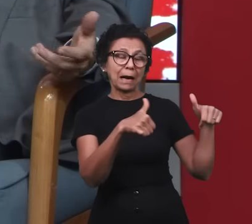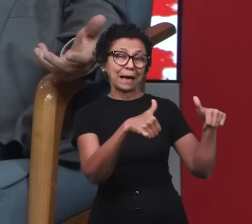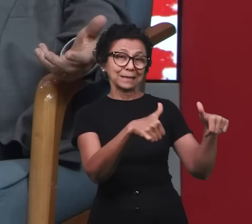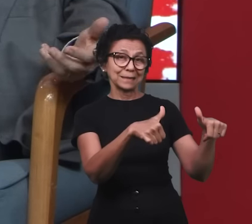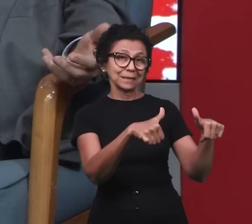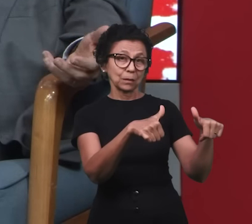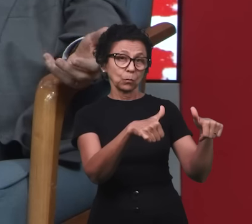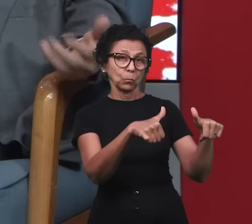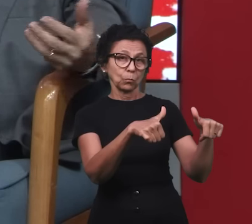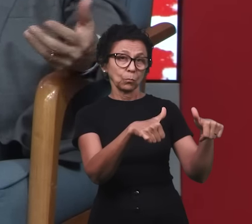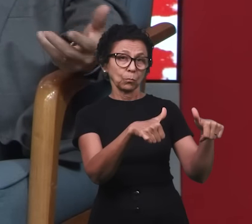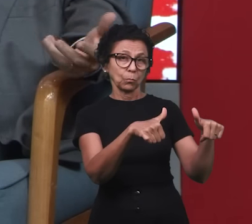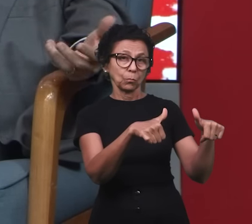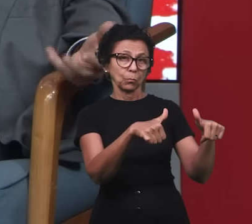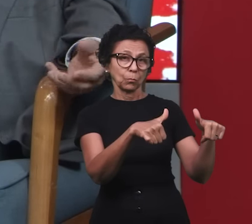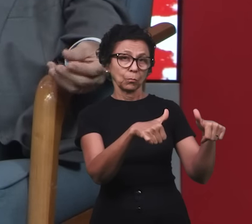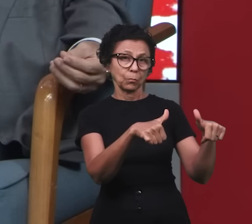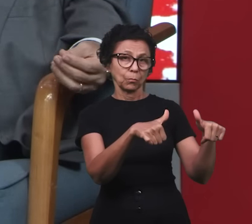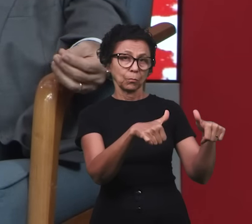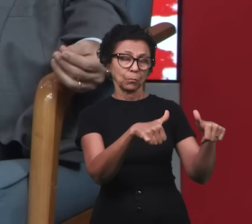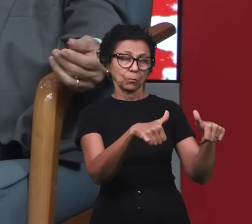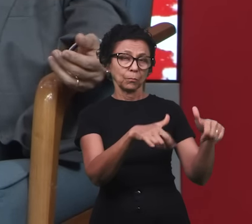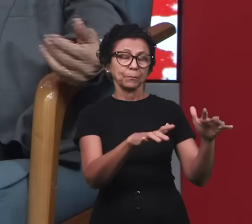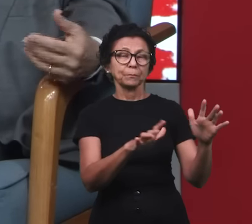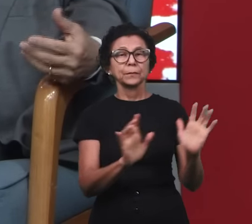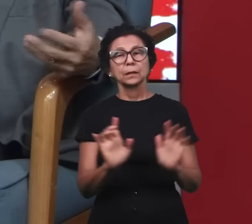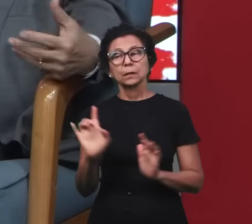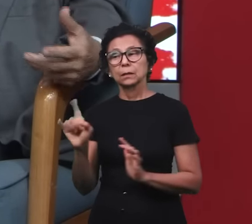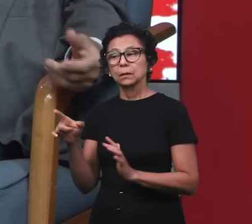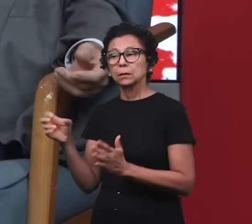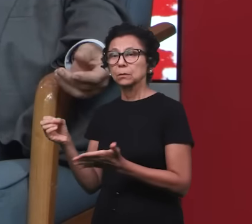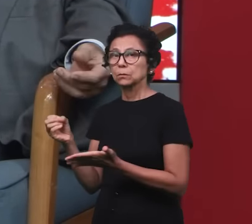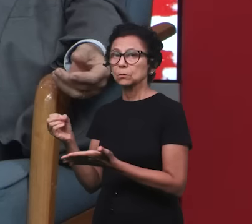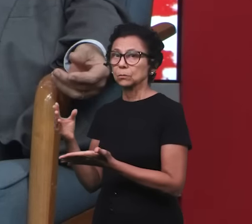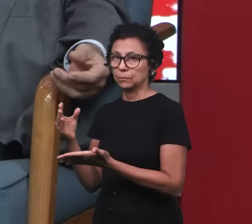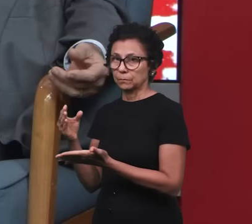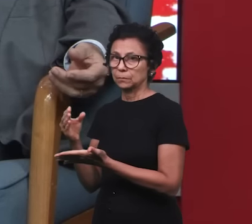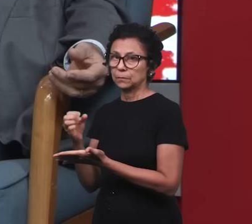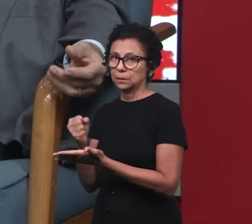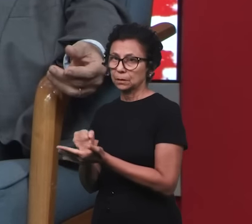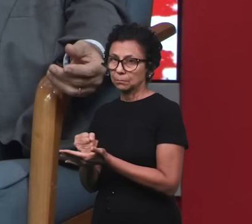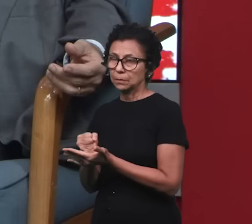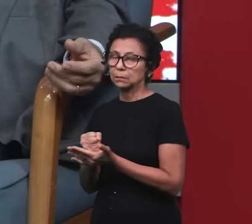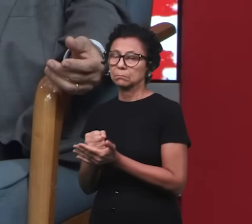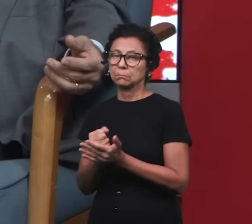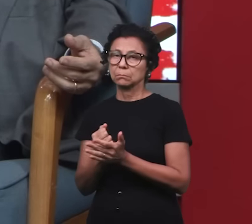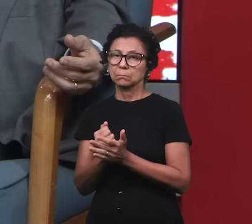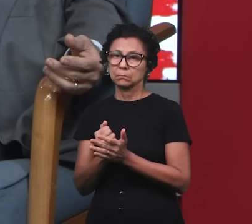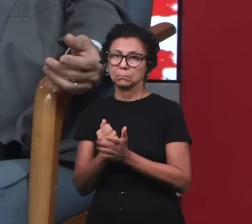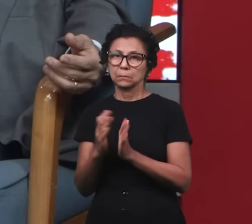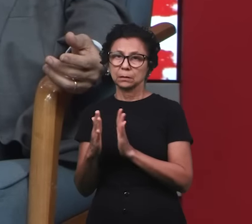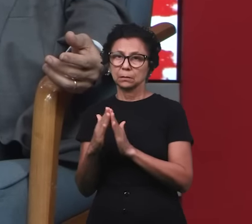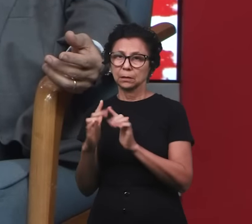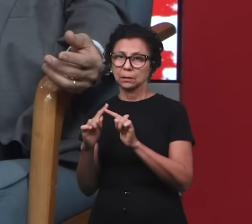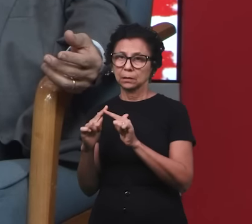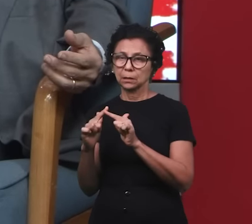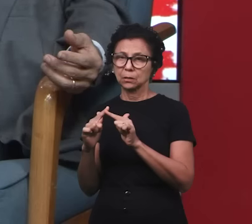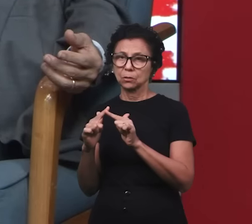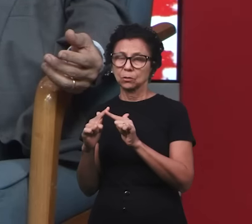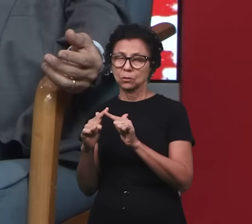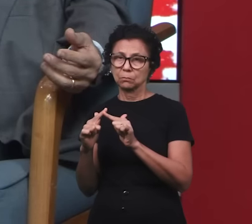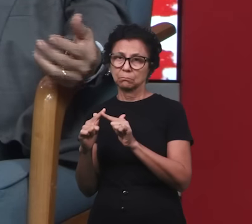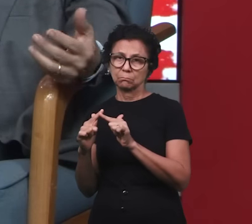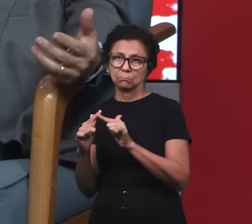vida da igreja, ou seja, no Novo Testamento, ou seja, no período da igreja, a operação é